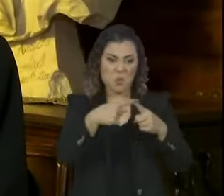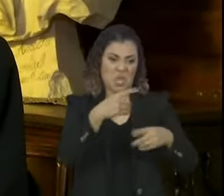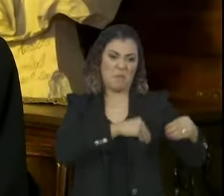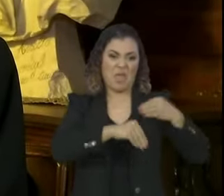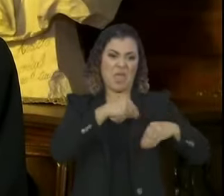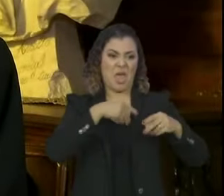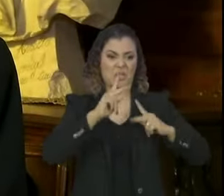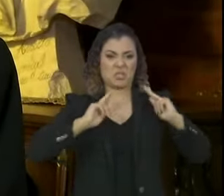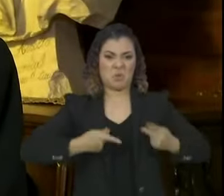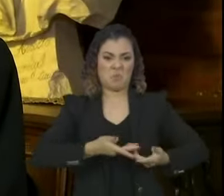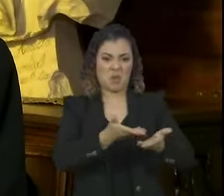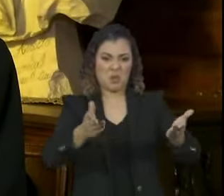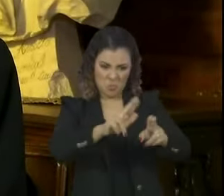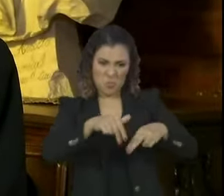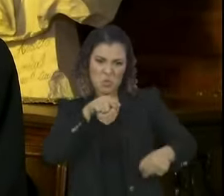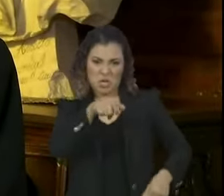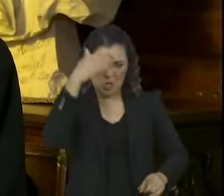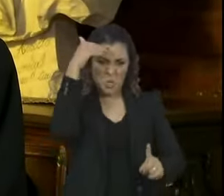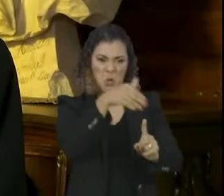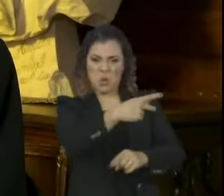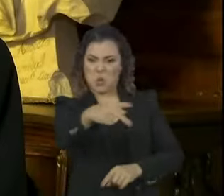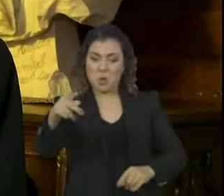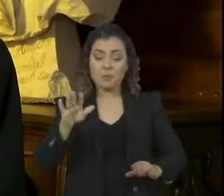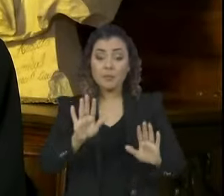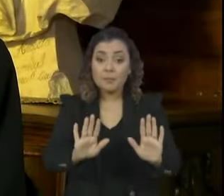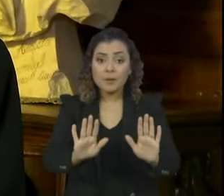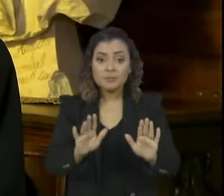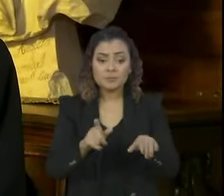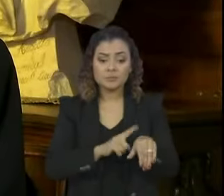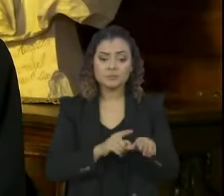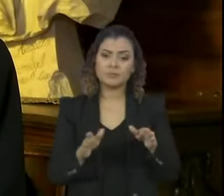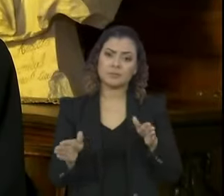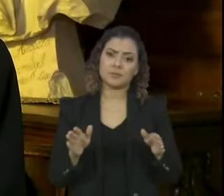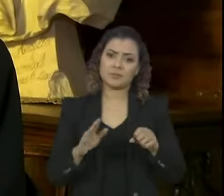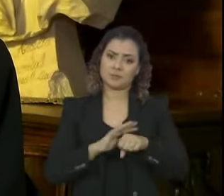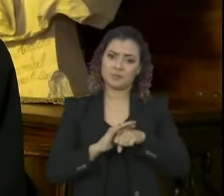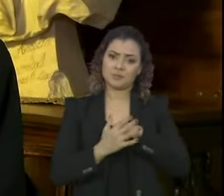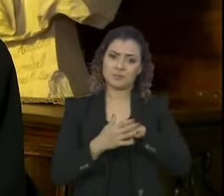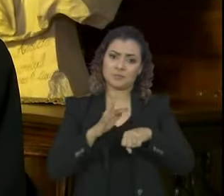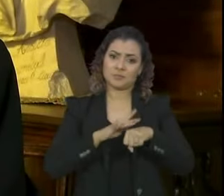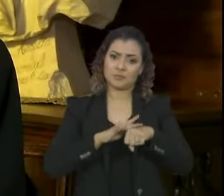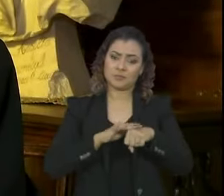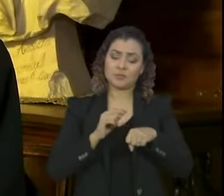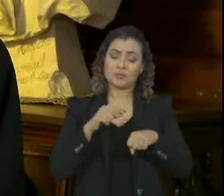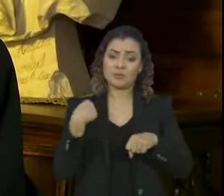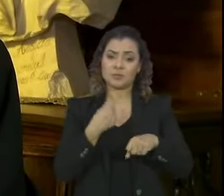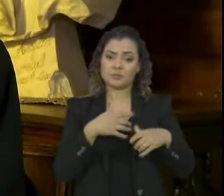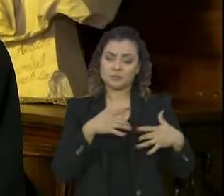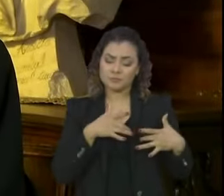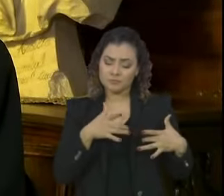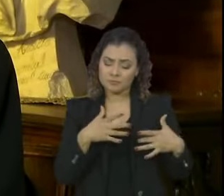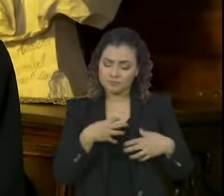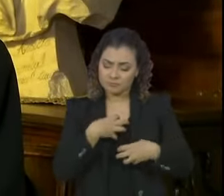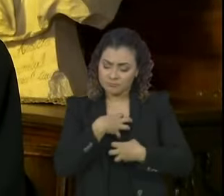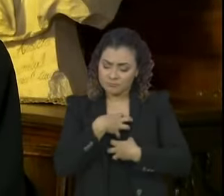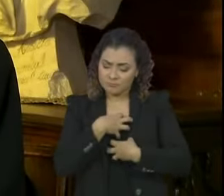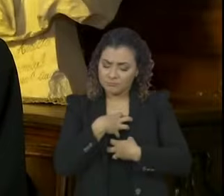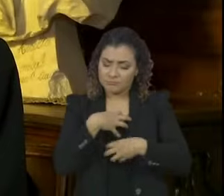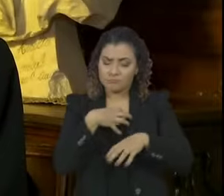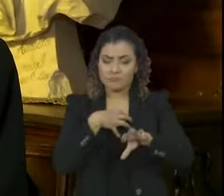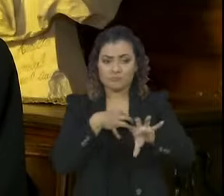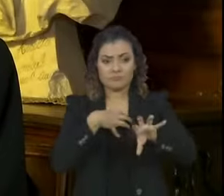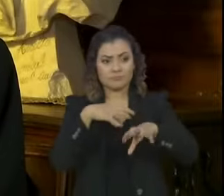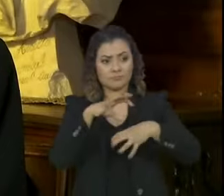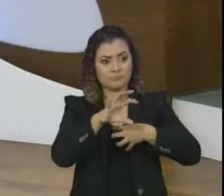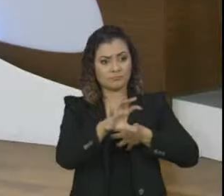muito mas que nesse tempo de pandemia a gente se põe um pouco a questão nos Peraí deixa eu ver como é que eu